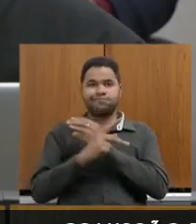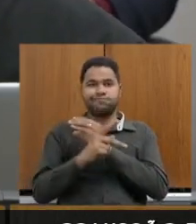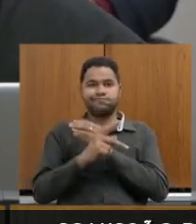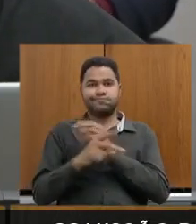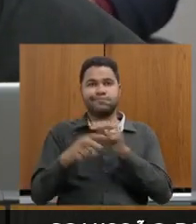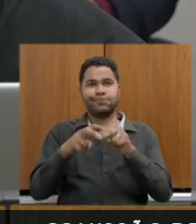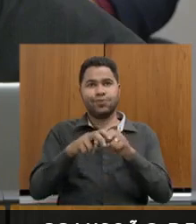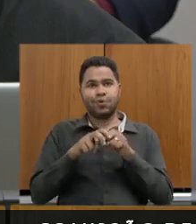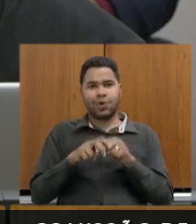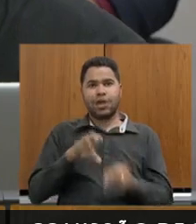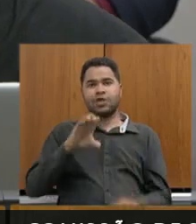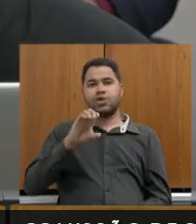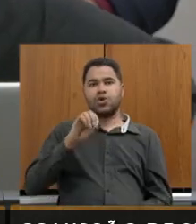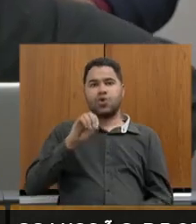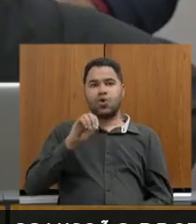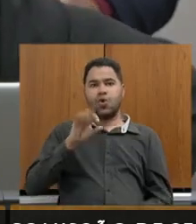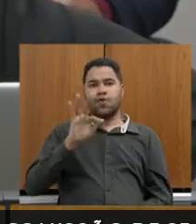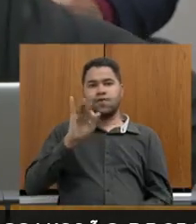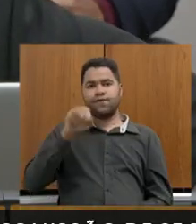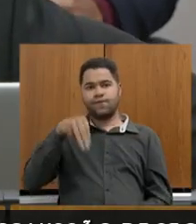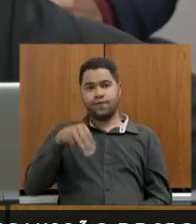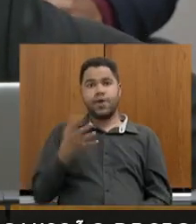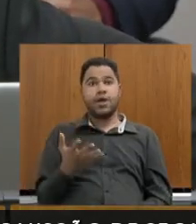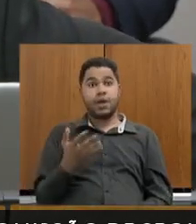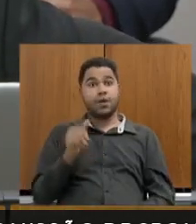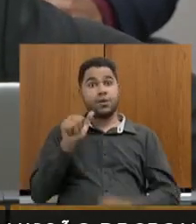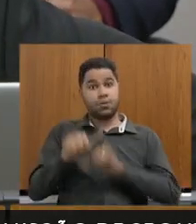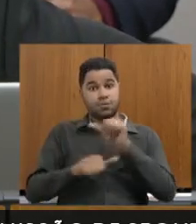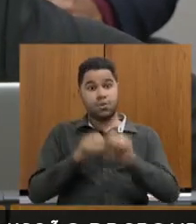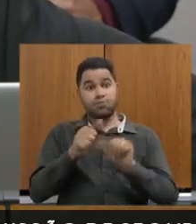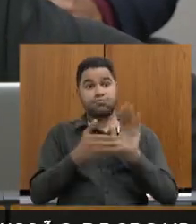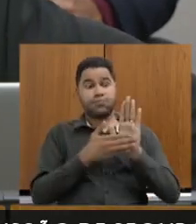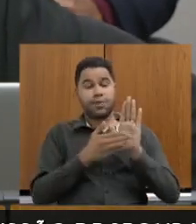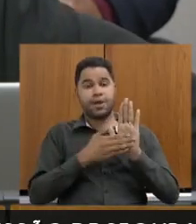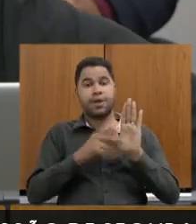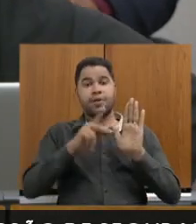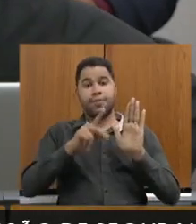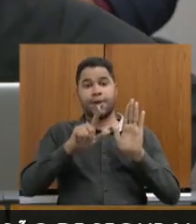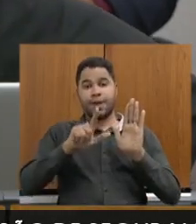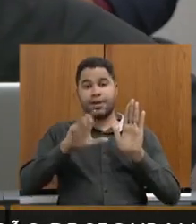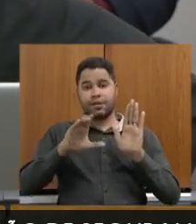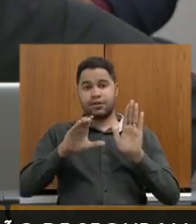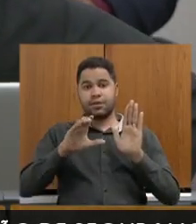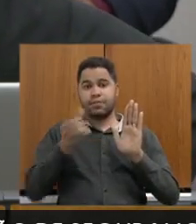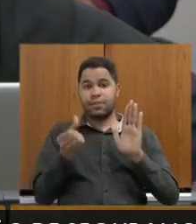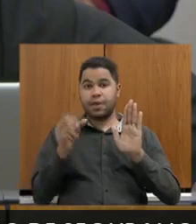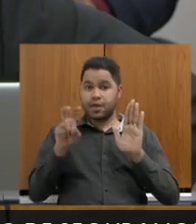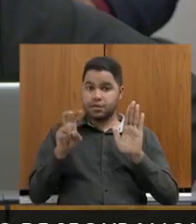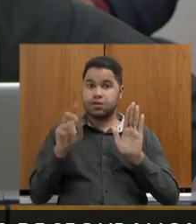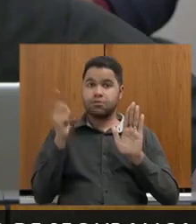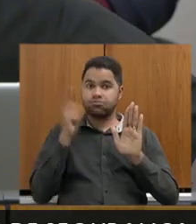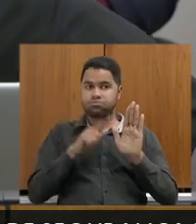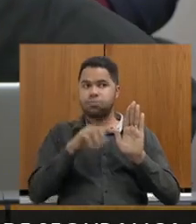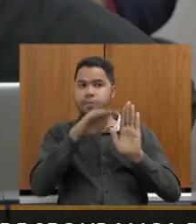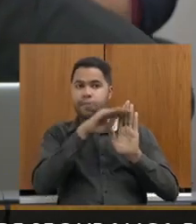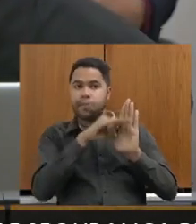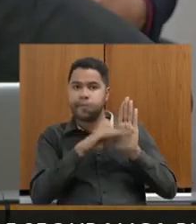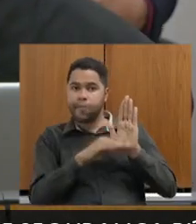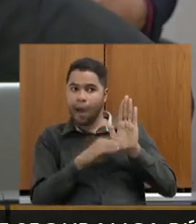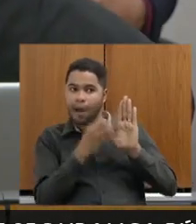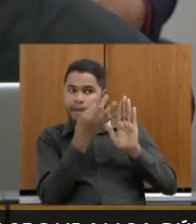coffin E clusive essa era uma mudança que tava no PLC 65 para que atender os requisitos